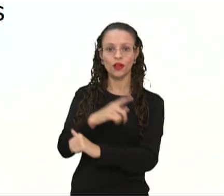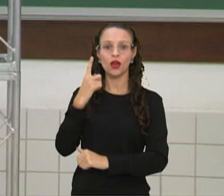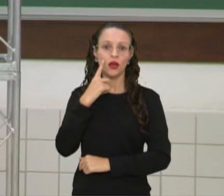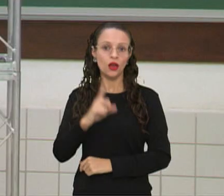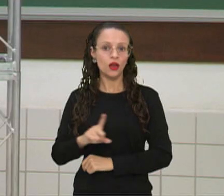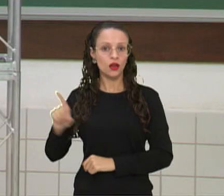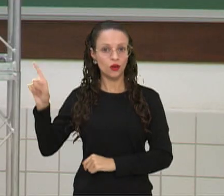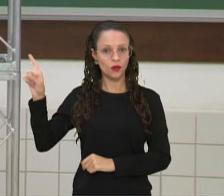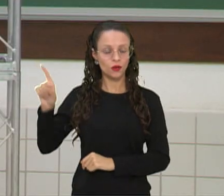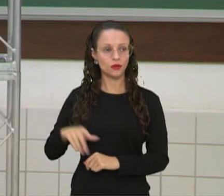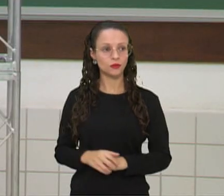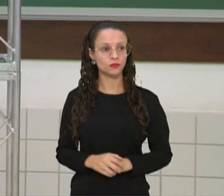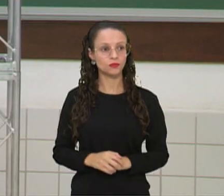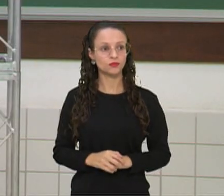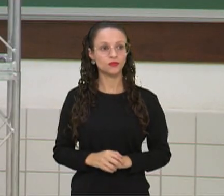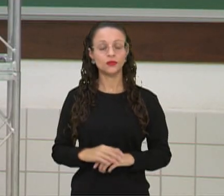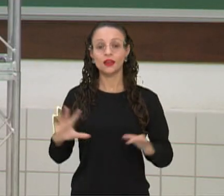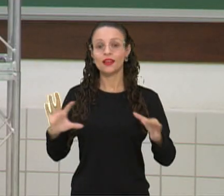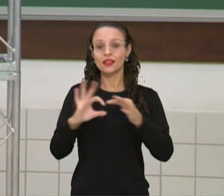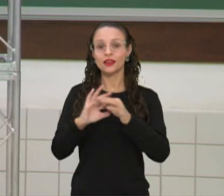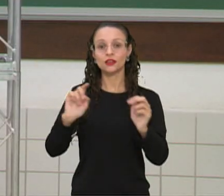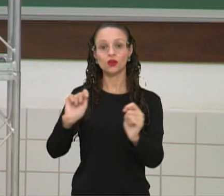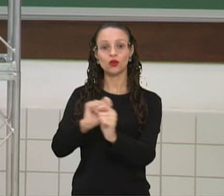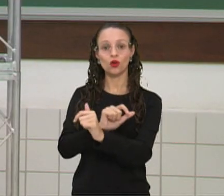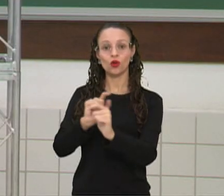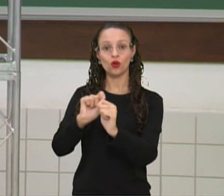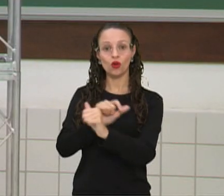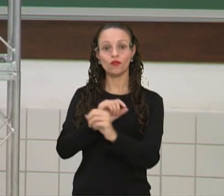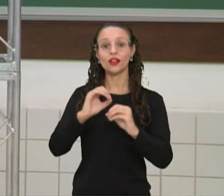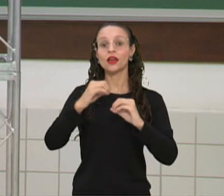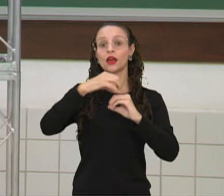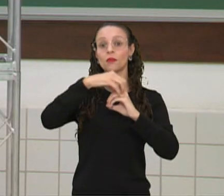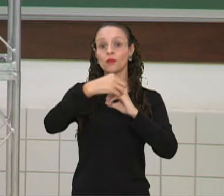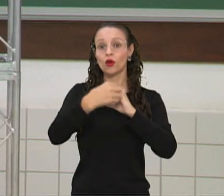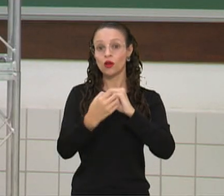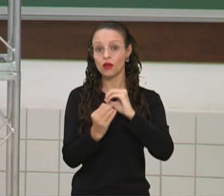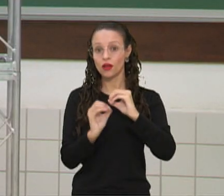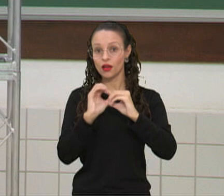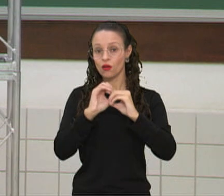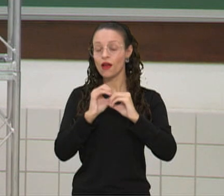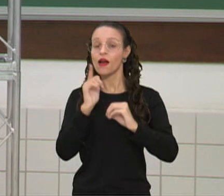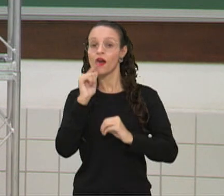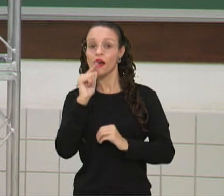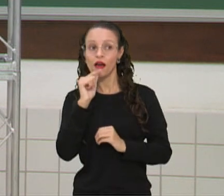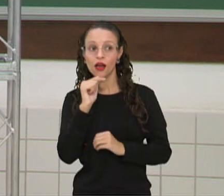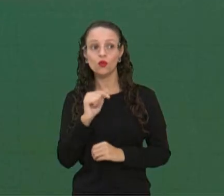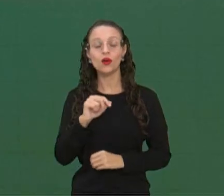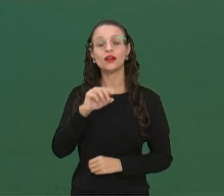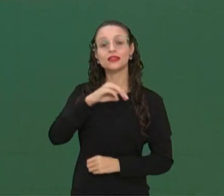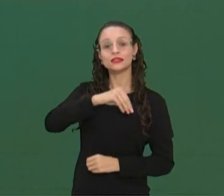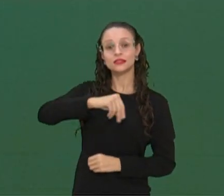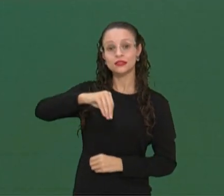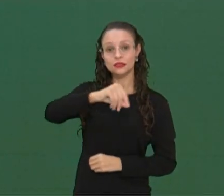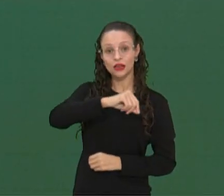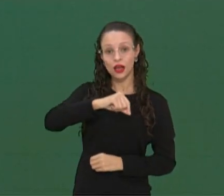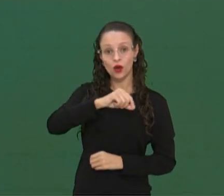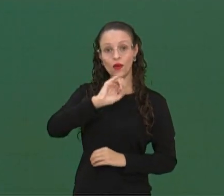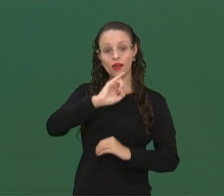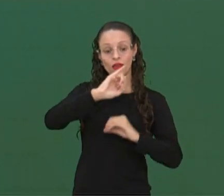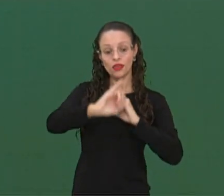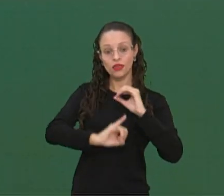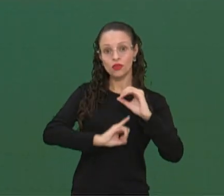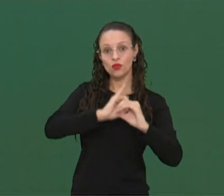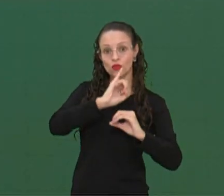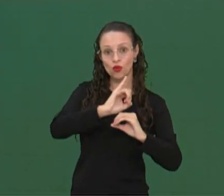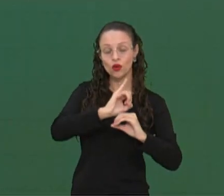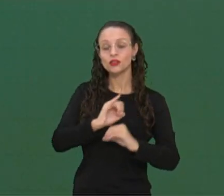equação aqui no quadro. Ligação covalente acontece na molécula da água. E o sal é um composto iônico. E o